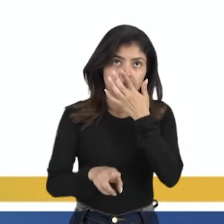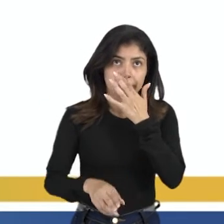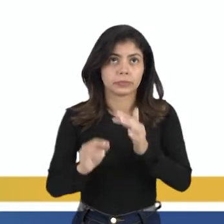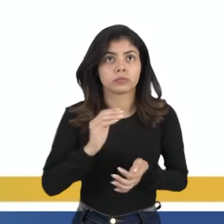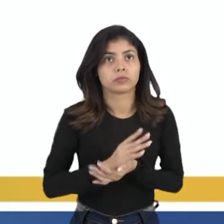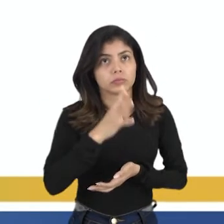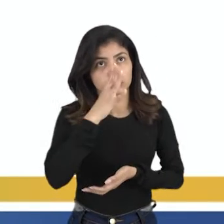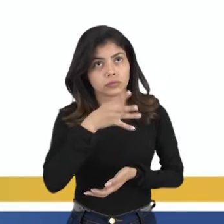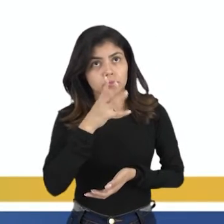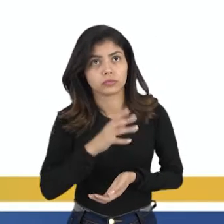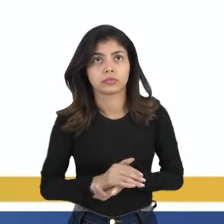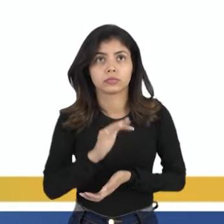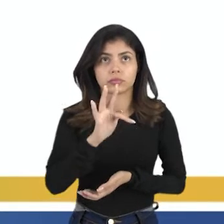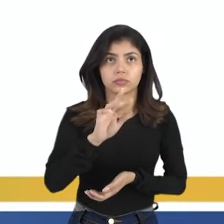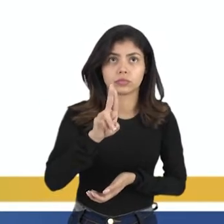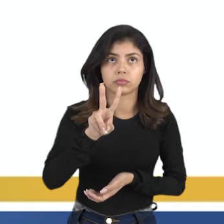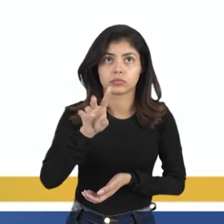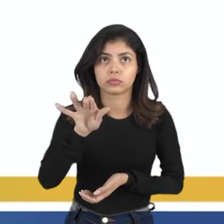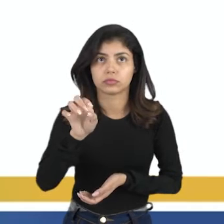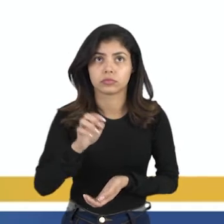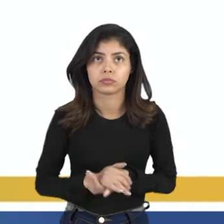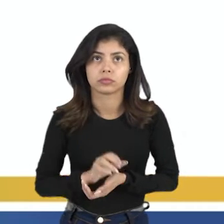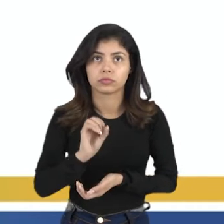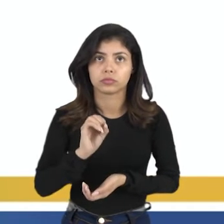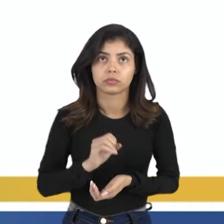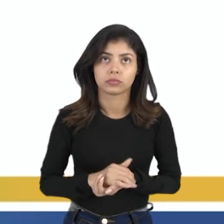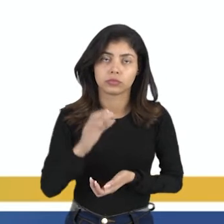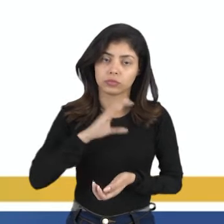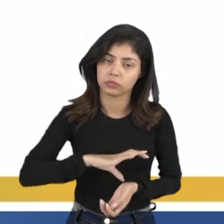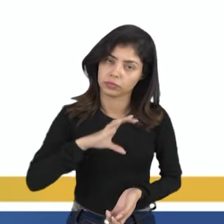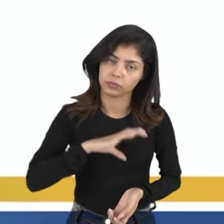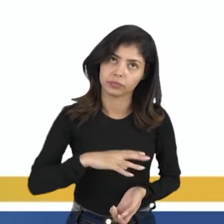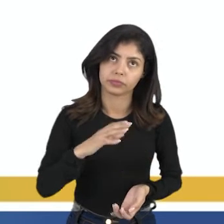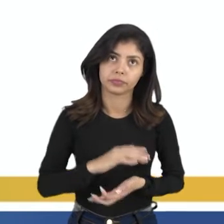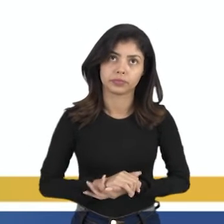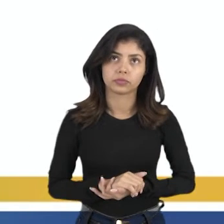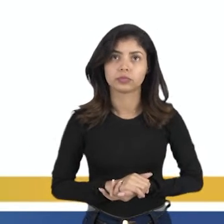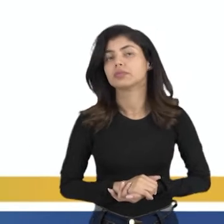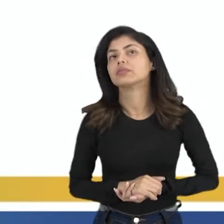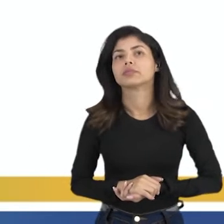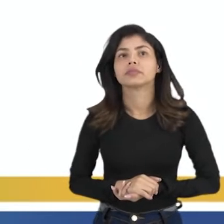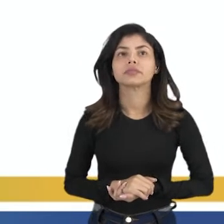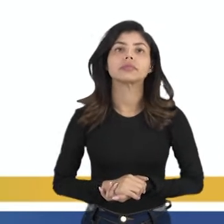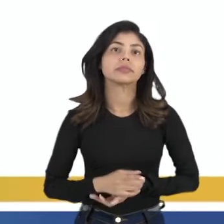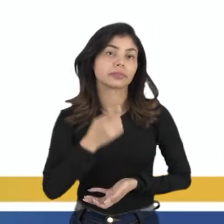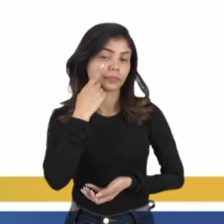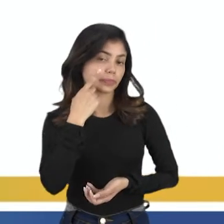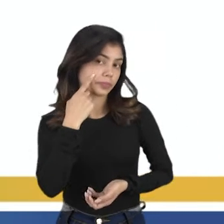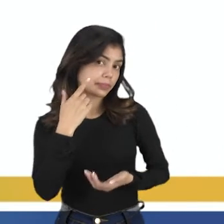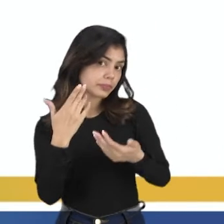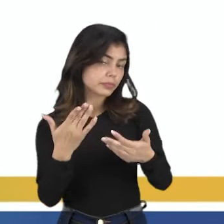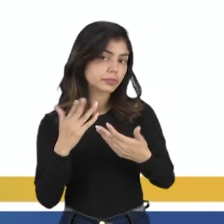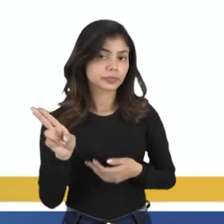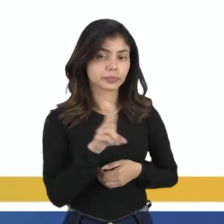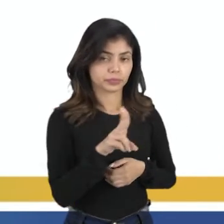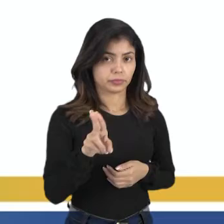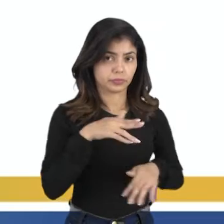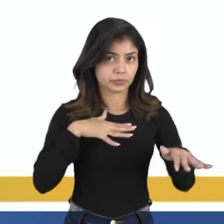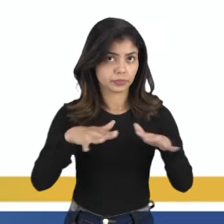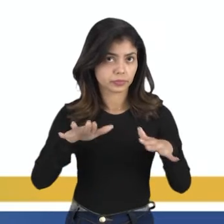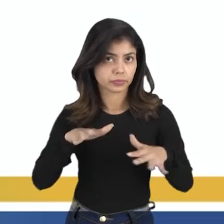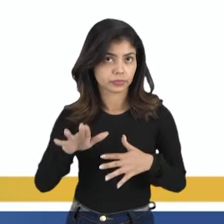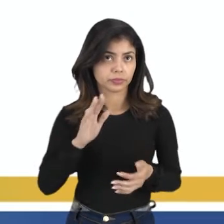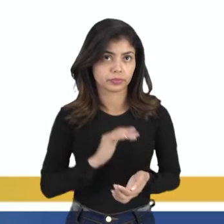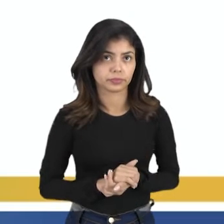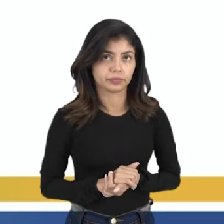foram chamados pelos críticos de fauves, os feras em português. Então observem que o nome do